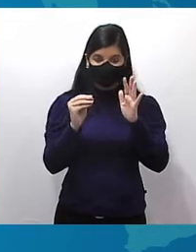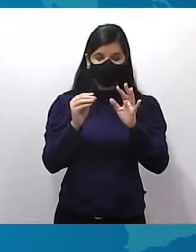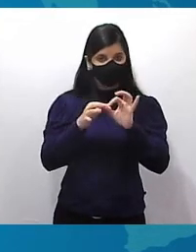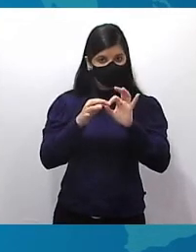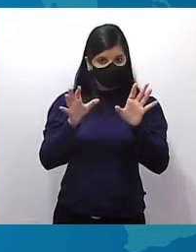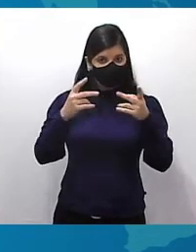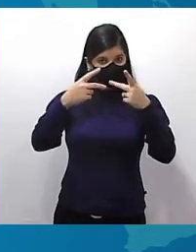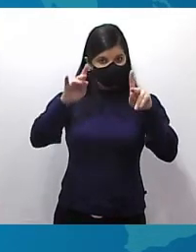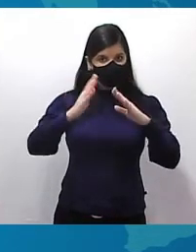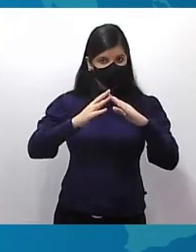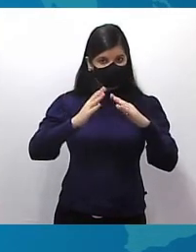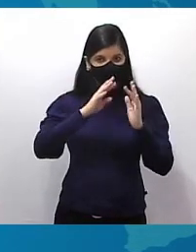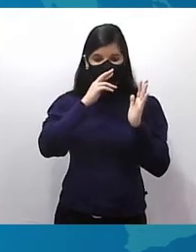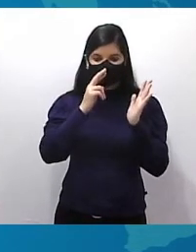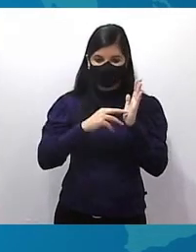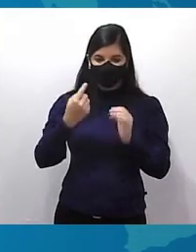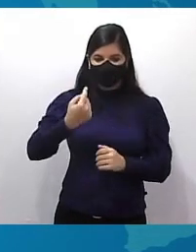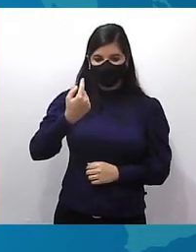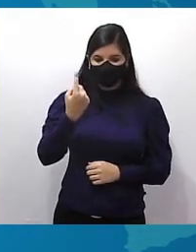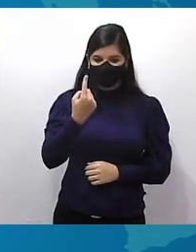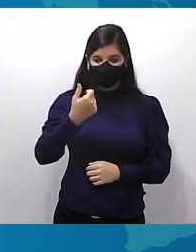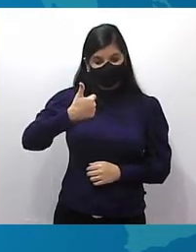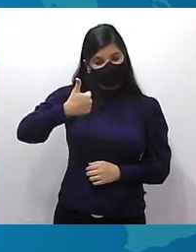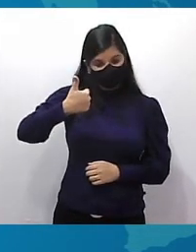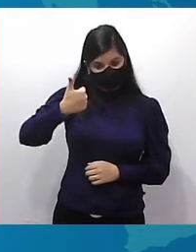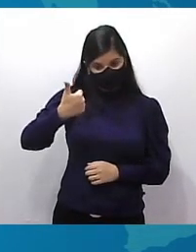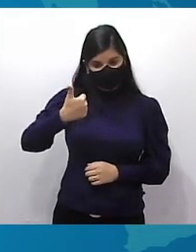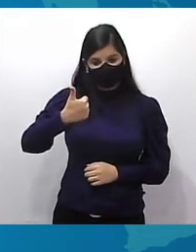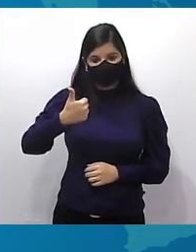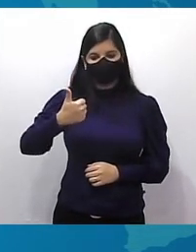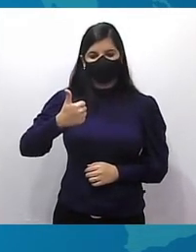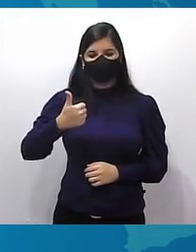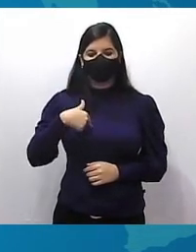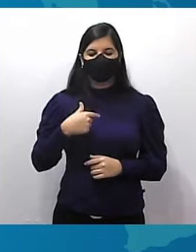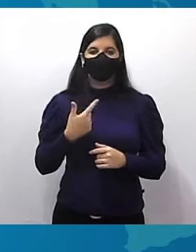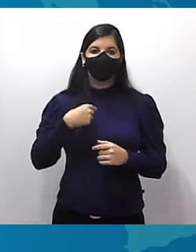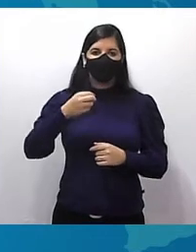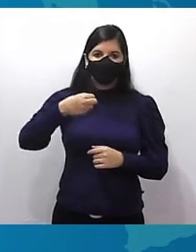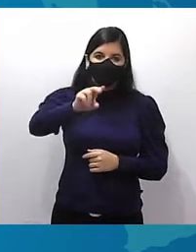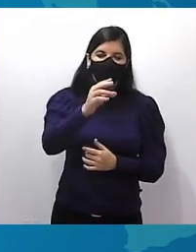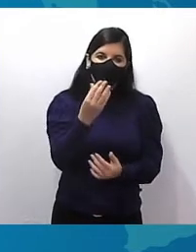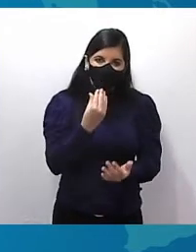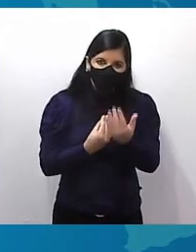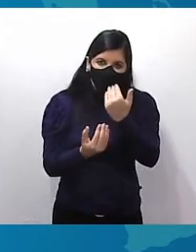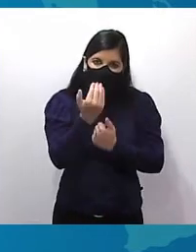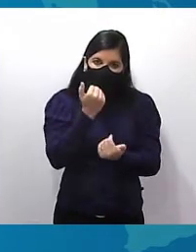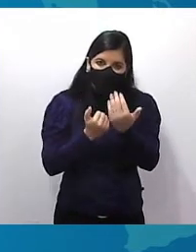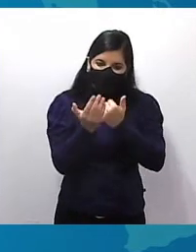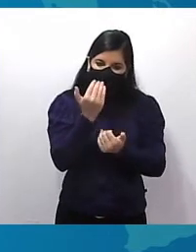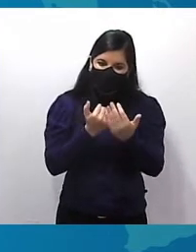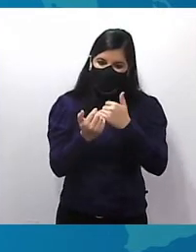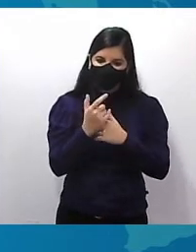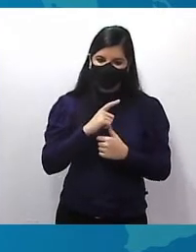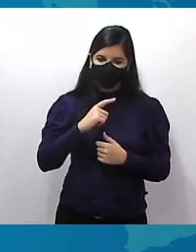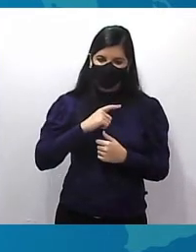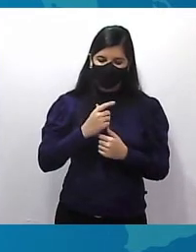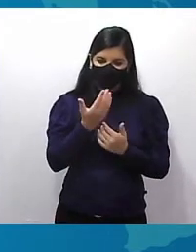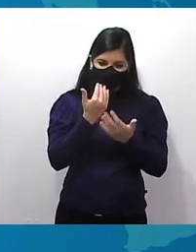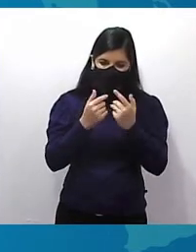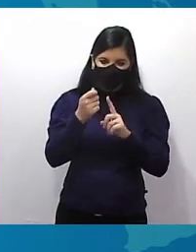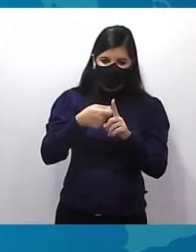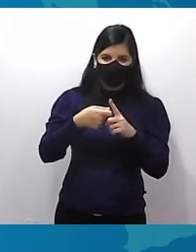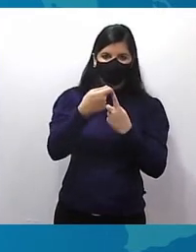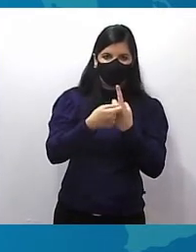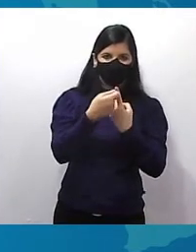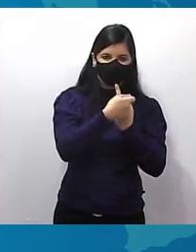em casa, né? Number 1, something you are going to eat. Uma coisa que você vai comer. Então, eu coloquei assim, I'm going to